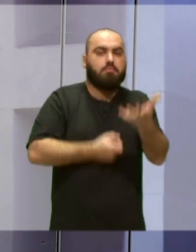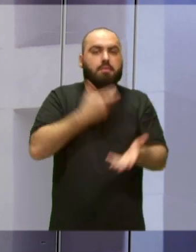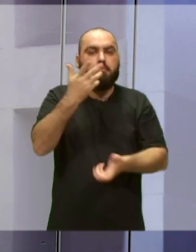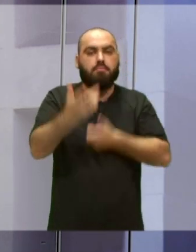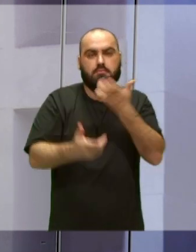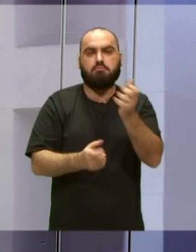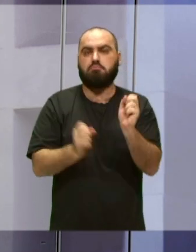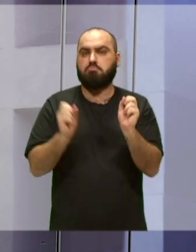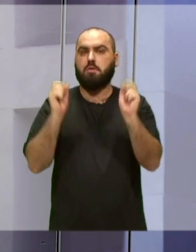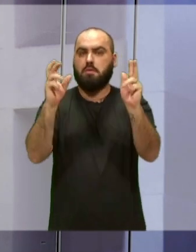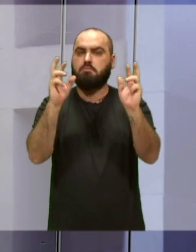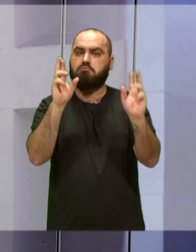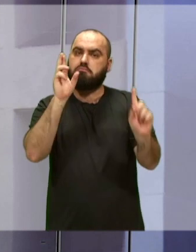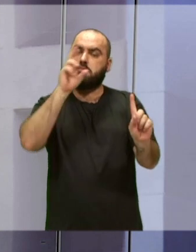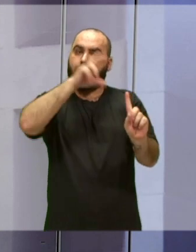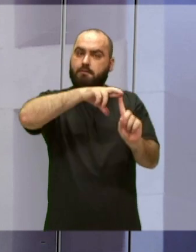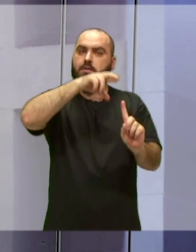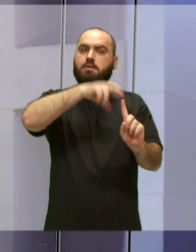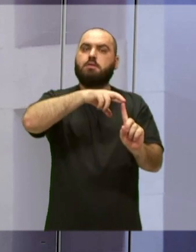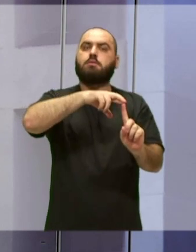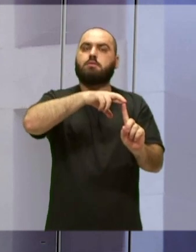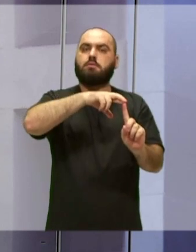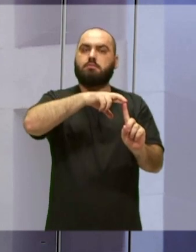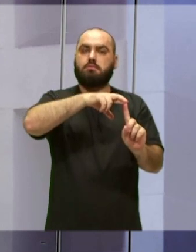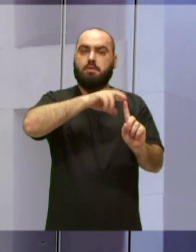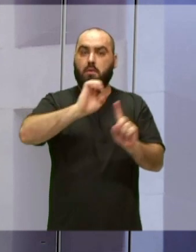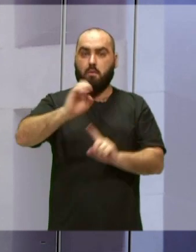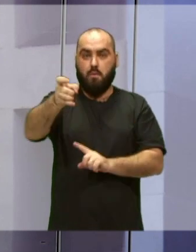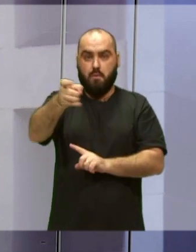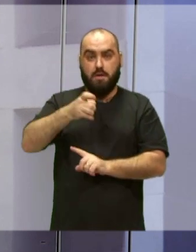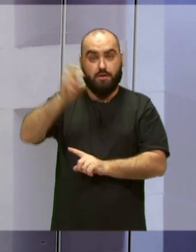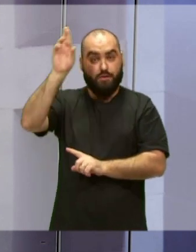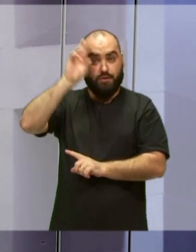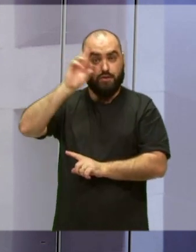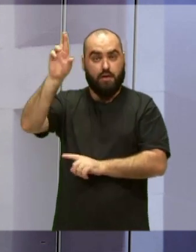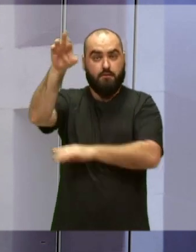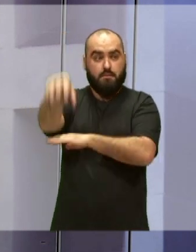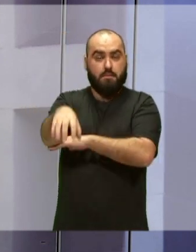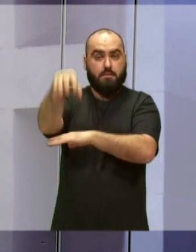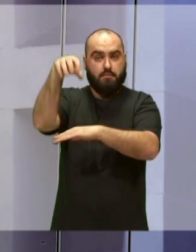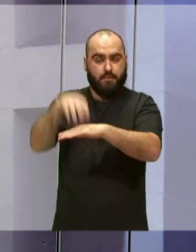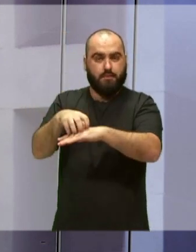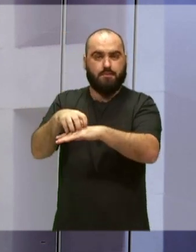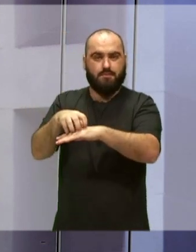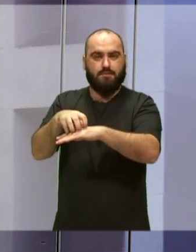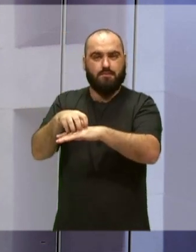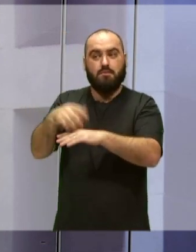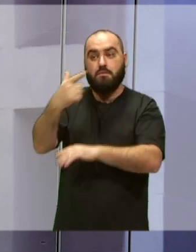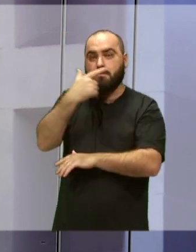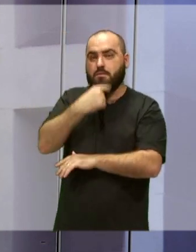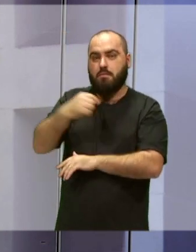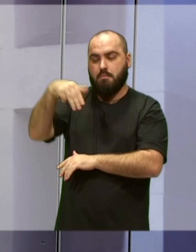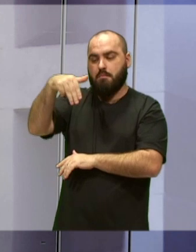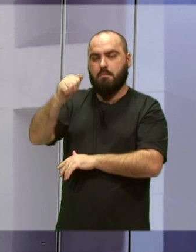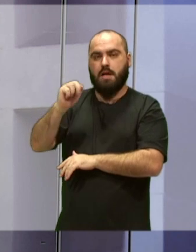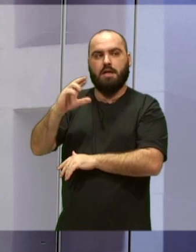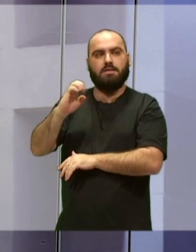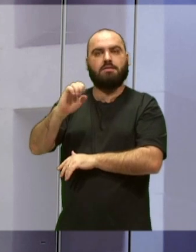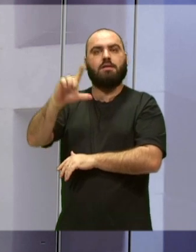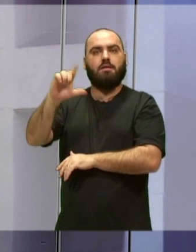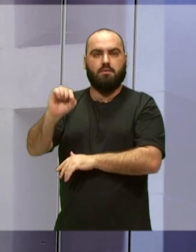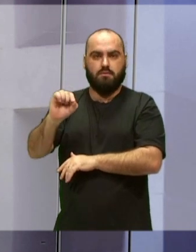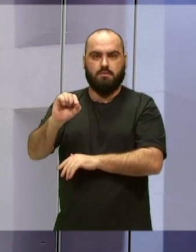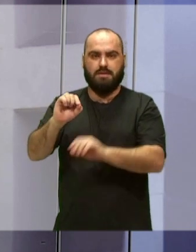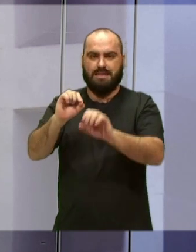referência ao ao ex superintendente do porto o depoimento do Marcelo Sales